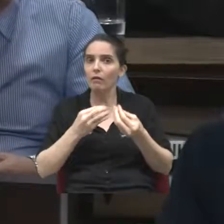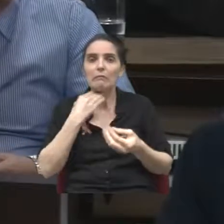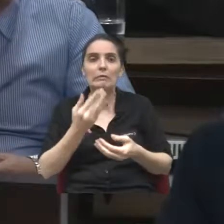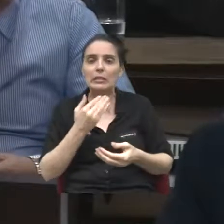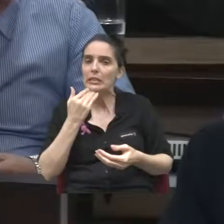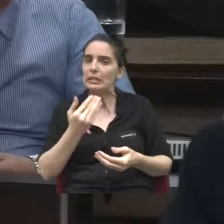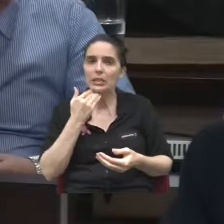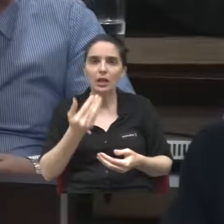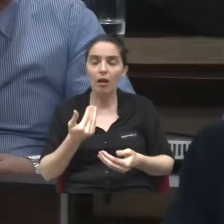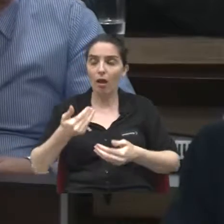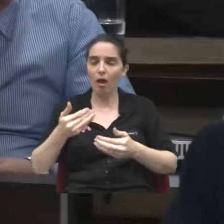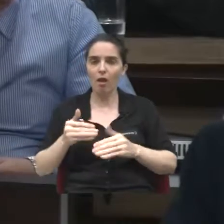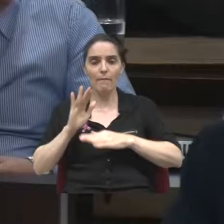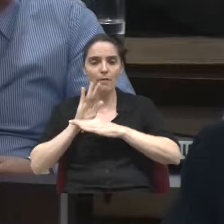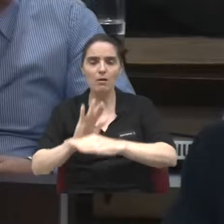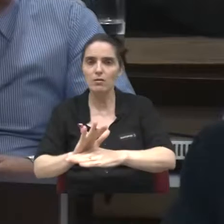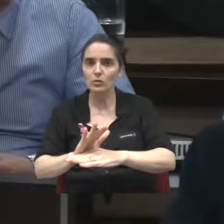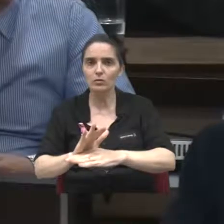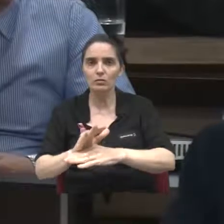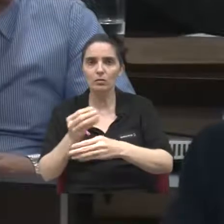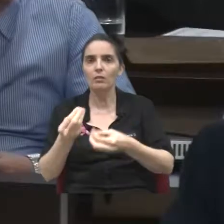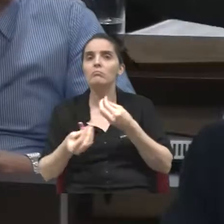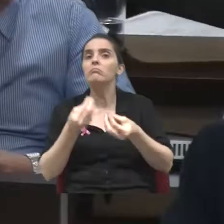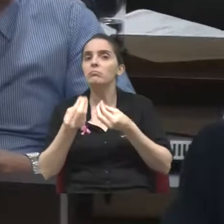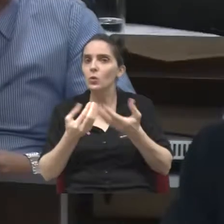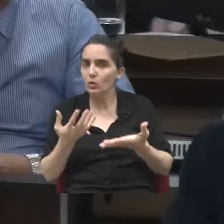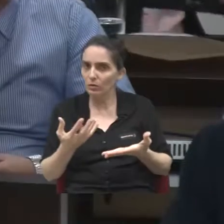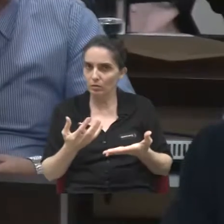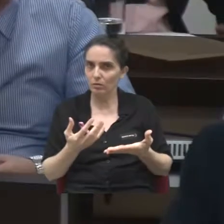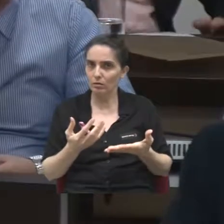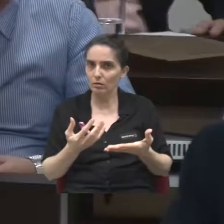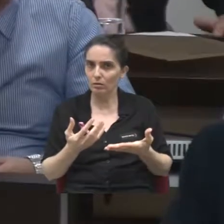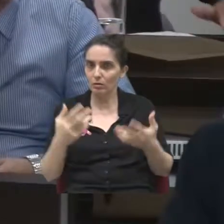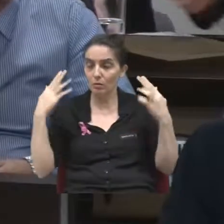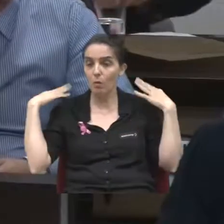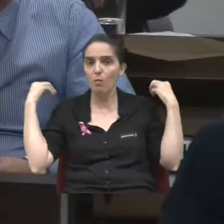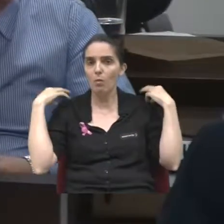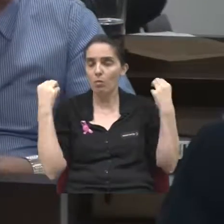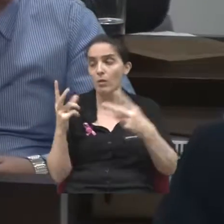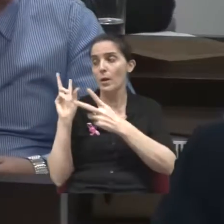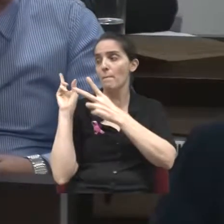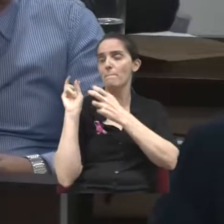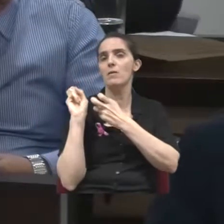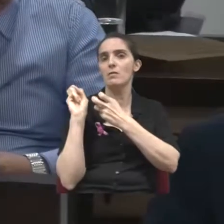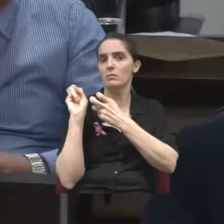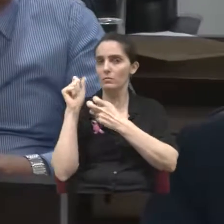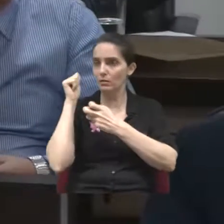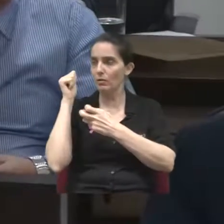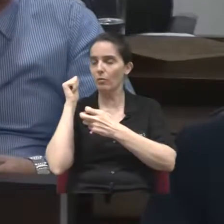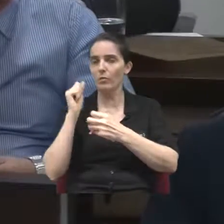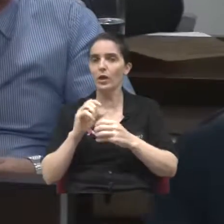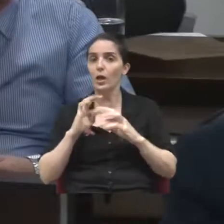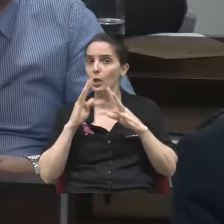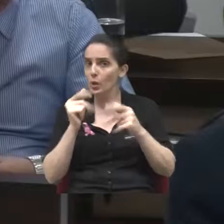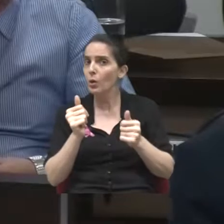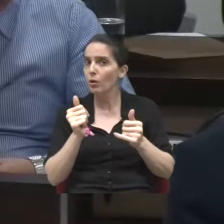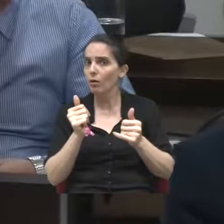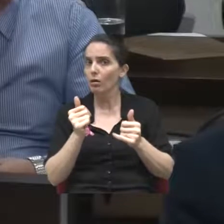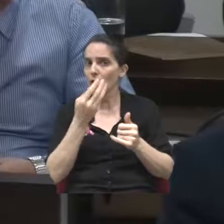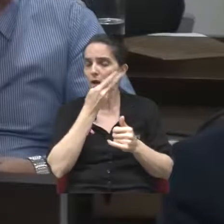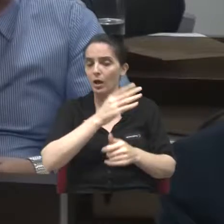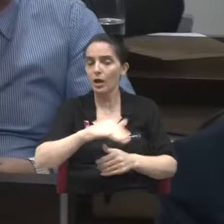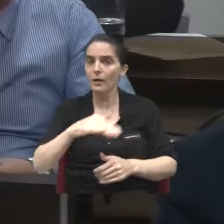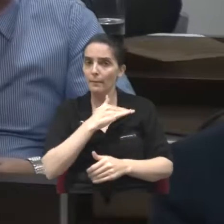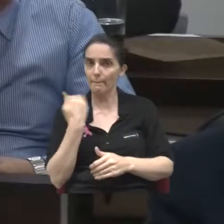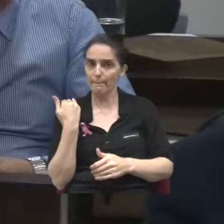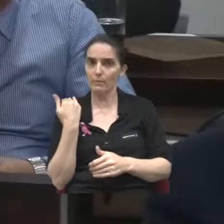a criança, até o motorista perceber tudo, a criança pode morrer engasgada. Só que,